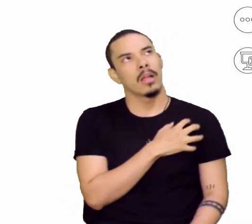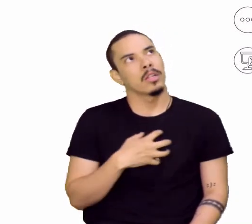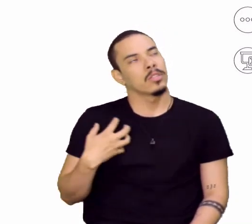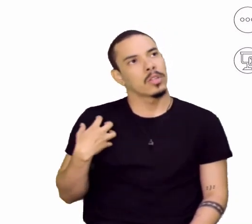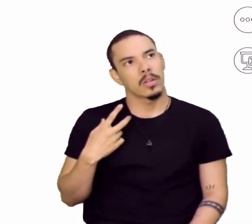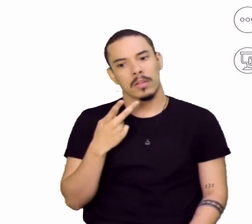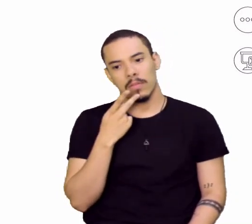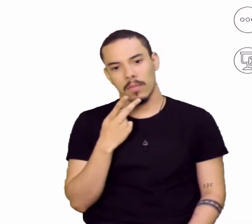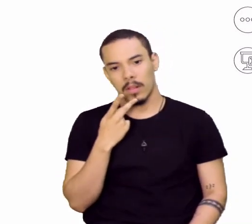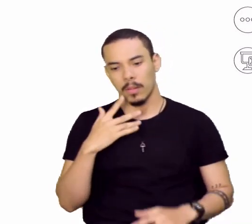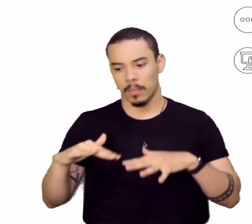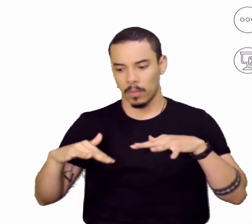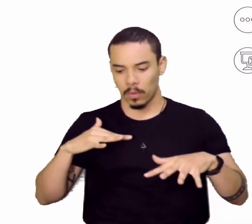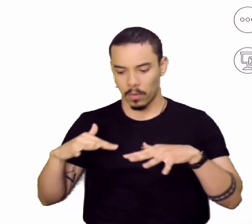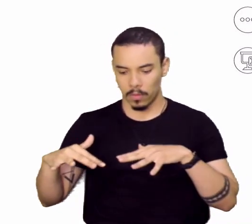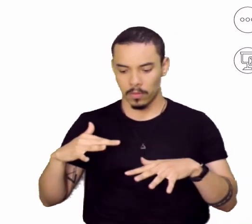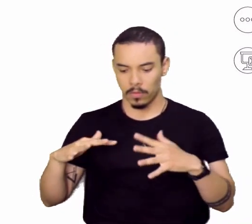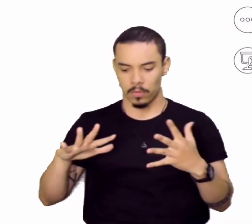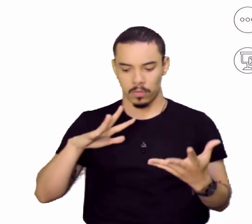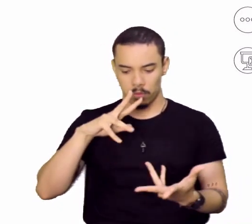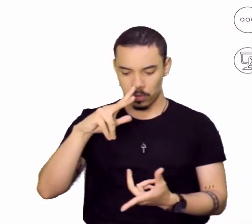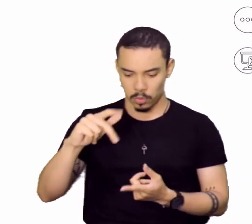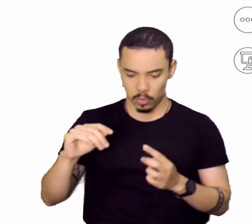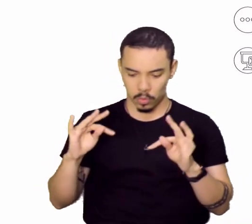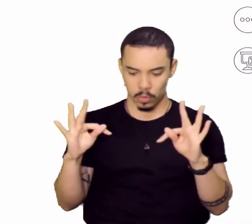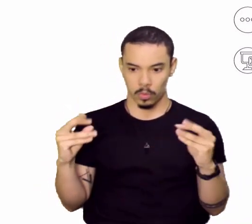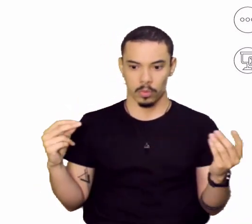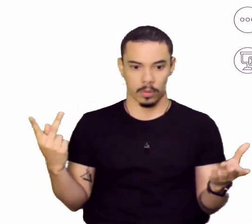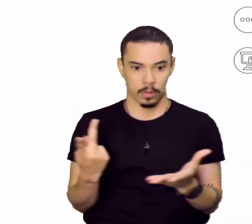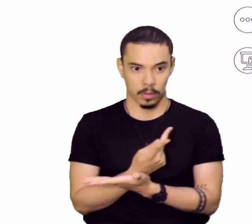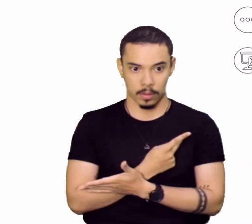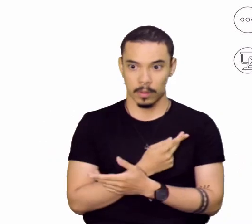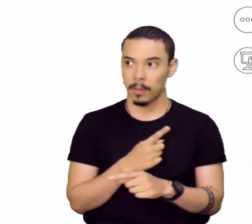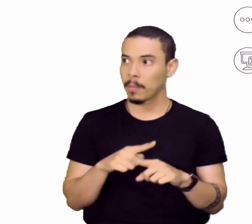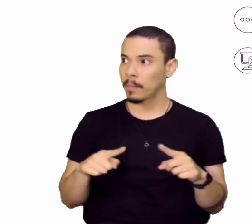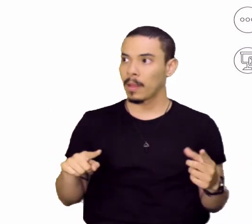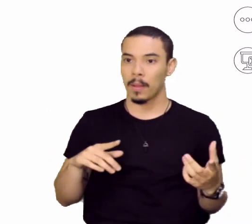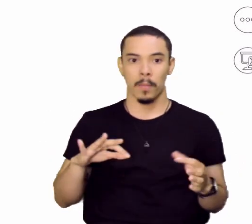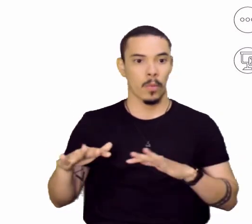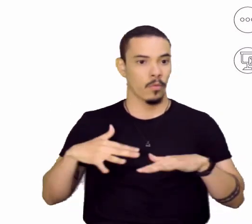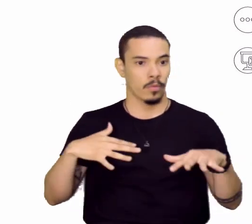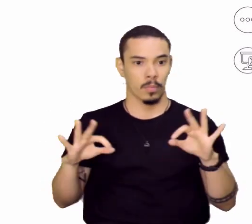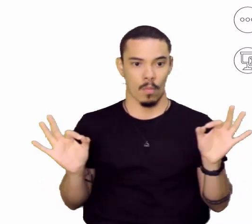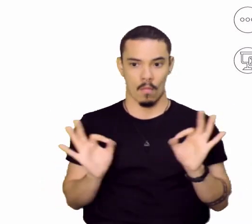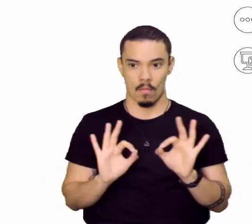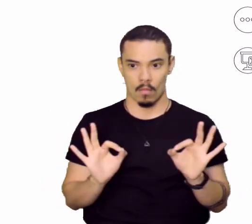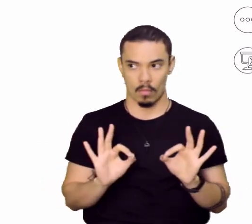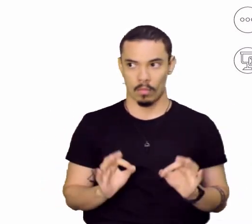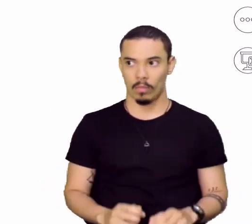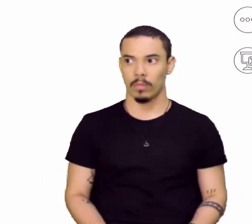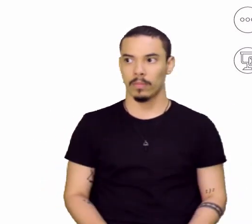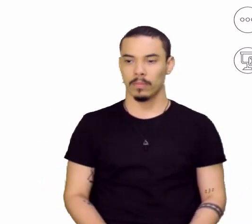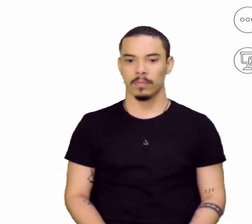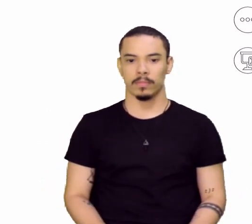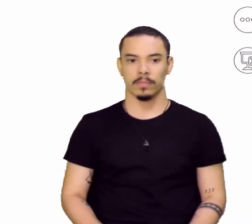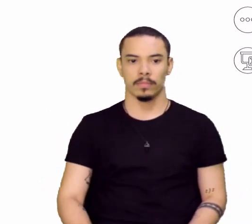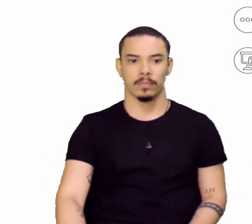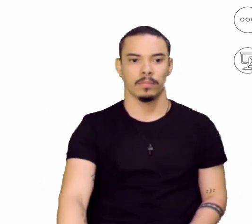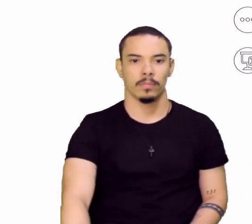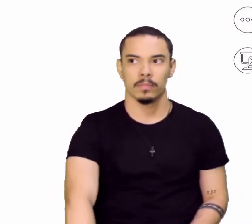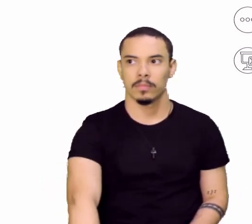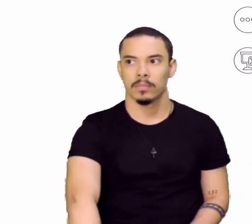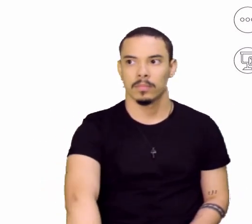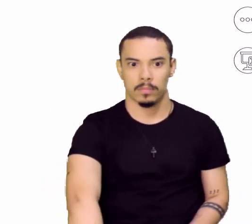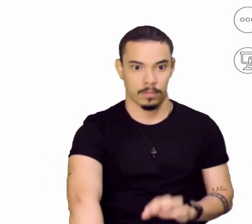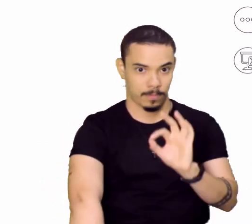motor imóvel, que é movido por tudo e não é movido por nada. Então,